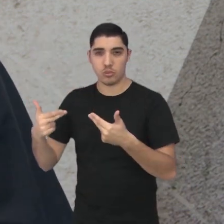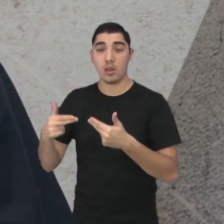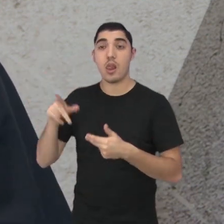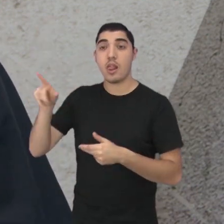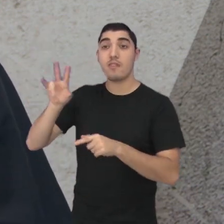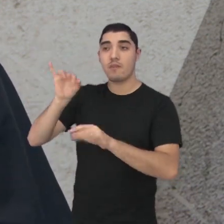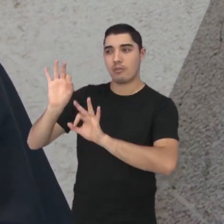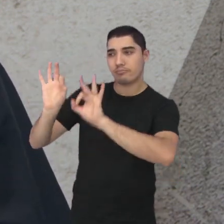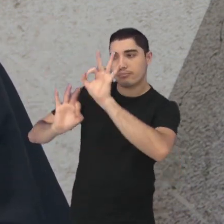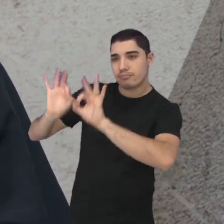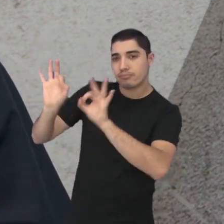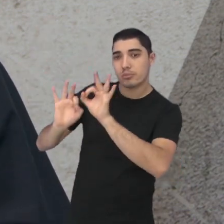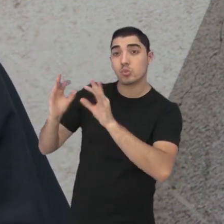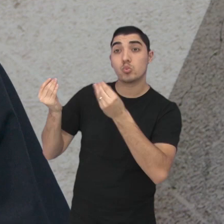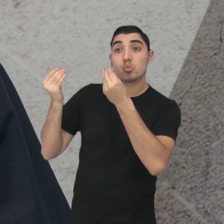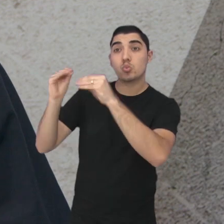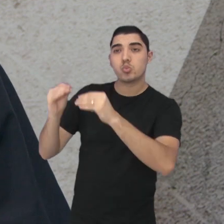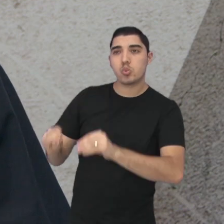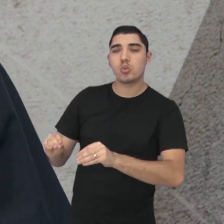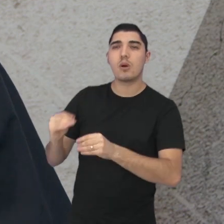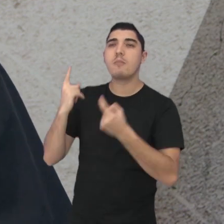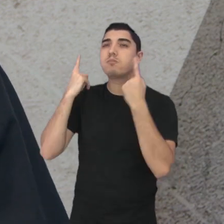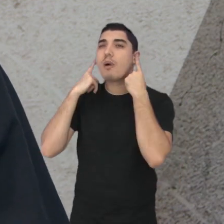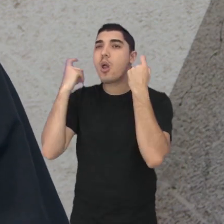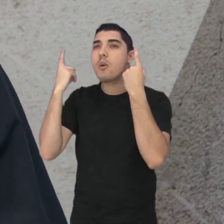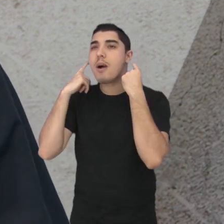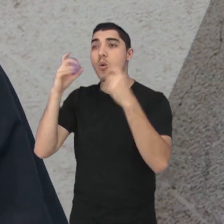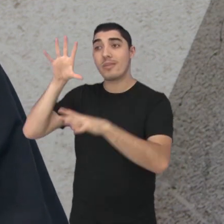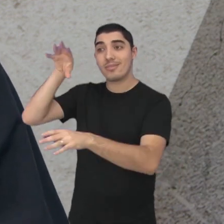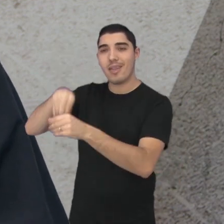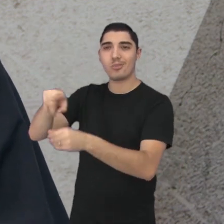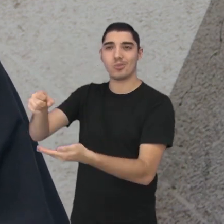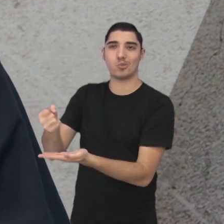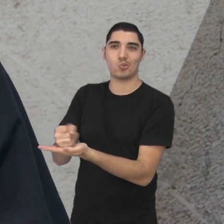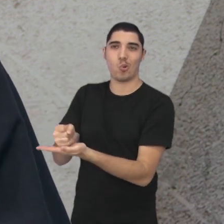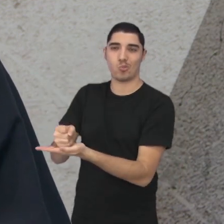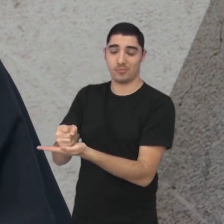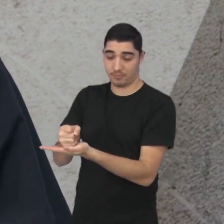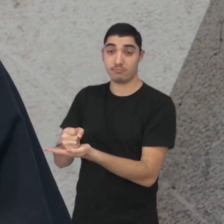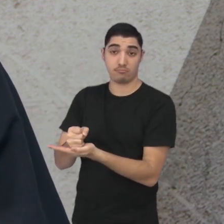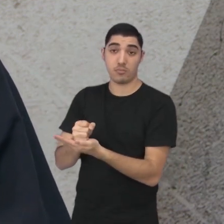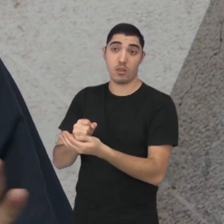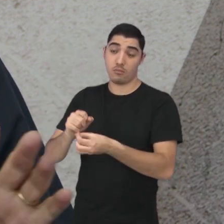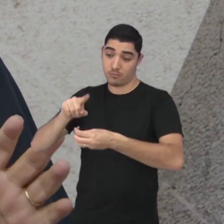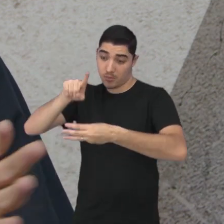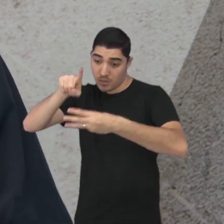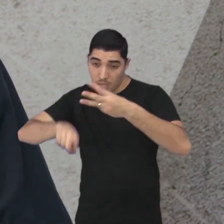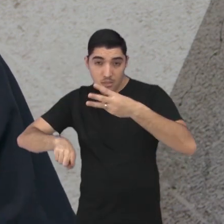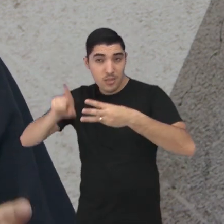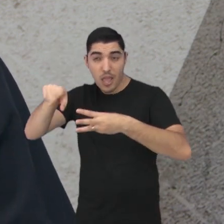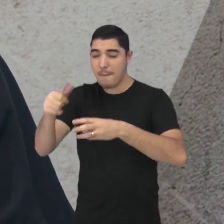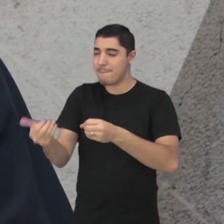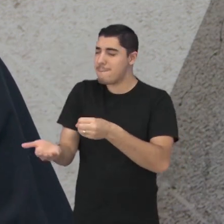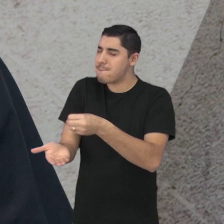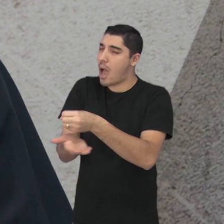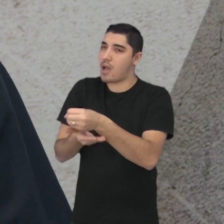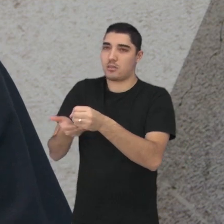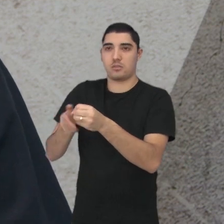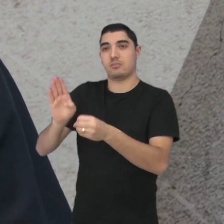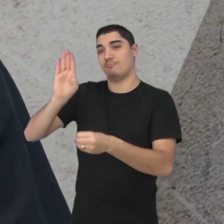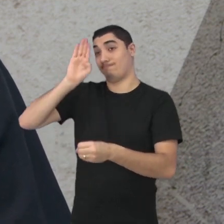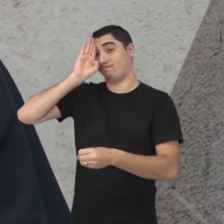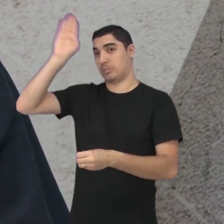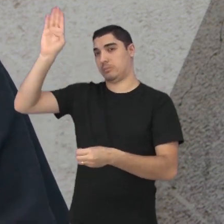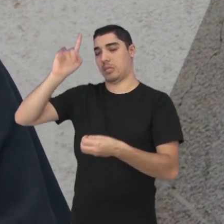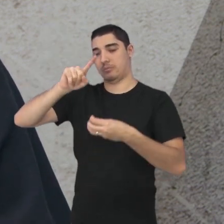designer que a gente fala, que é o cara que vai planejar toda a parte de efeitos sonoros que nós vamos ter no projeto. Então esses são o básico do básico. E aí,